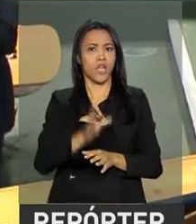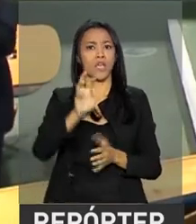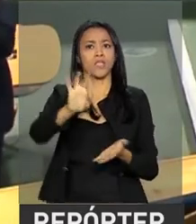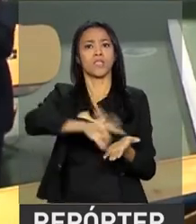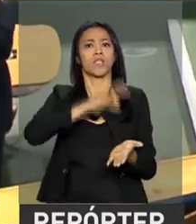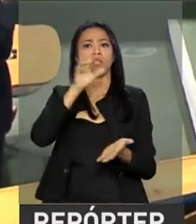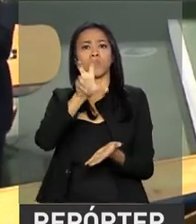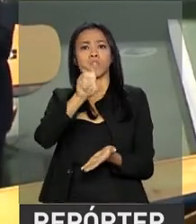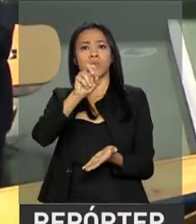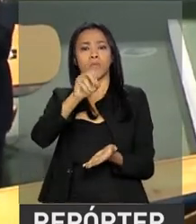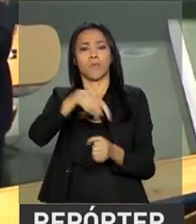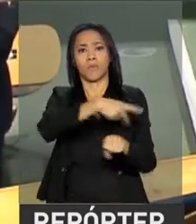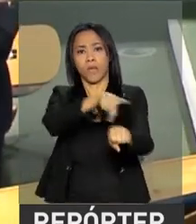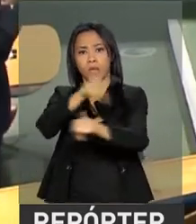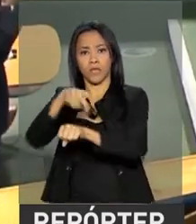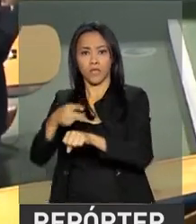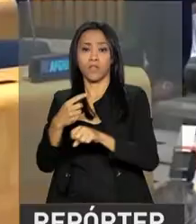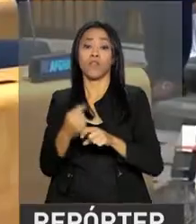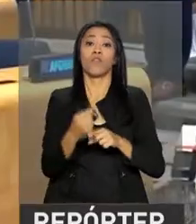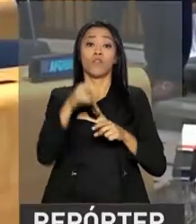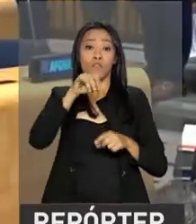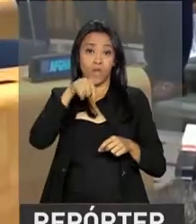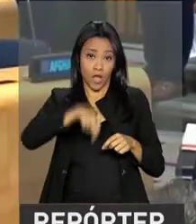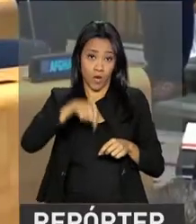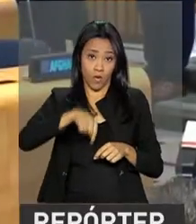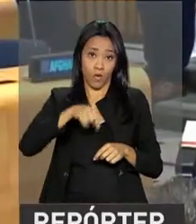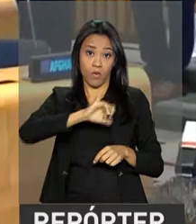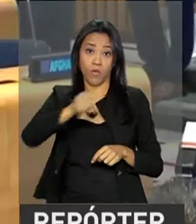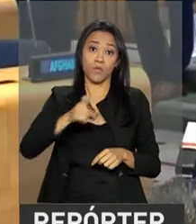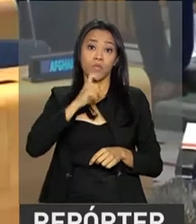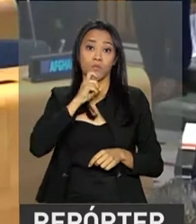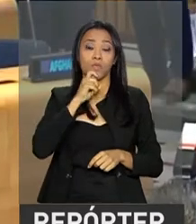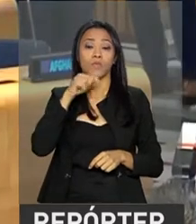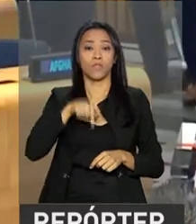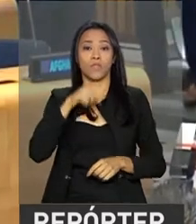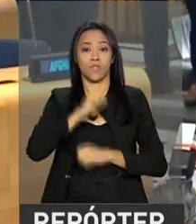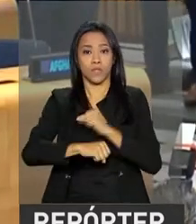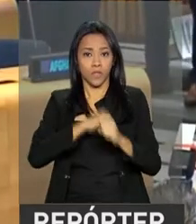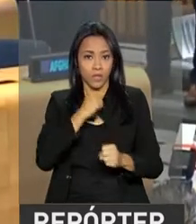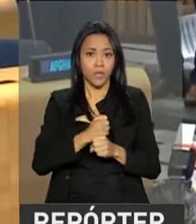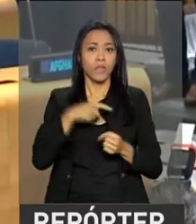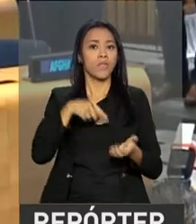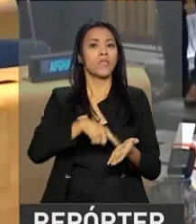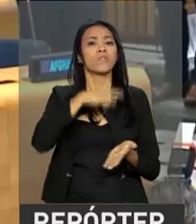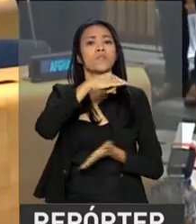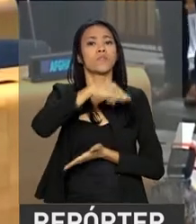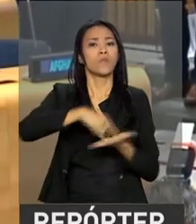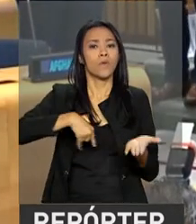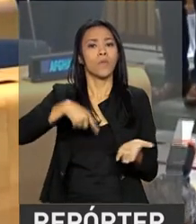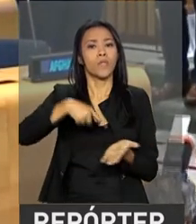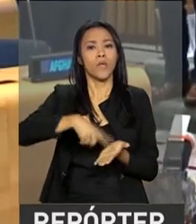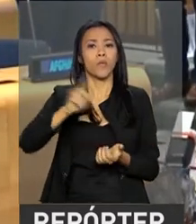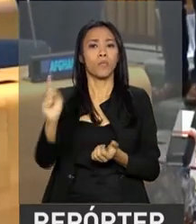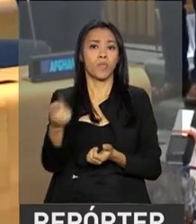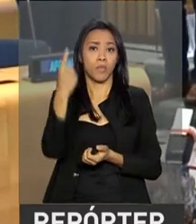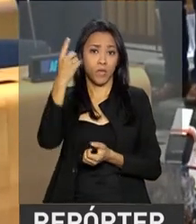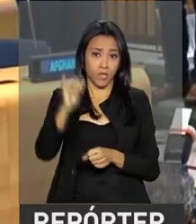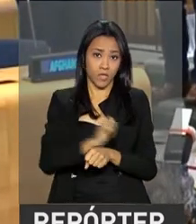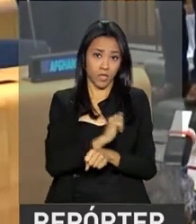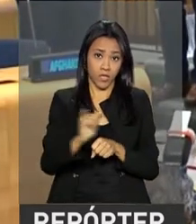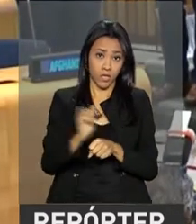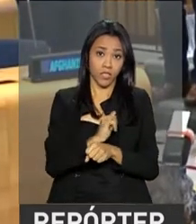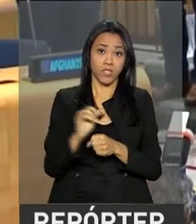países adotado em julho deste ano o tratado para a proibição de armas nucleares é o primeiro instrumento multilateral